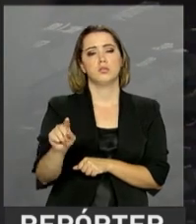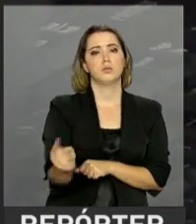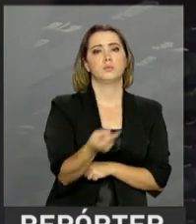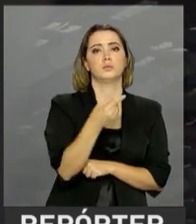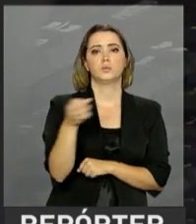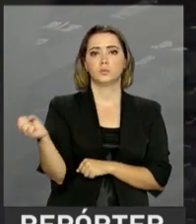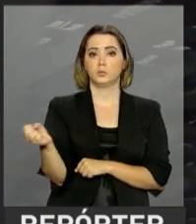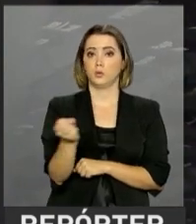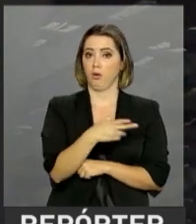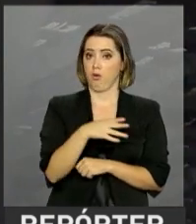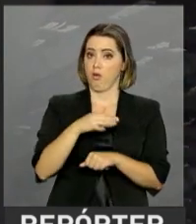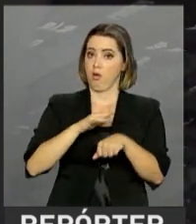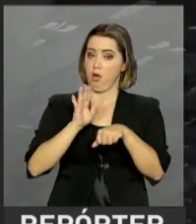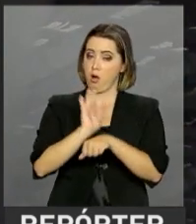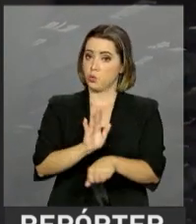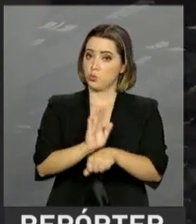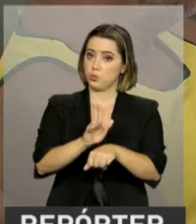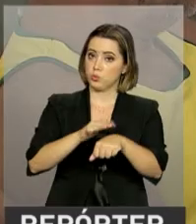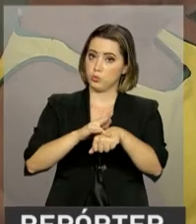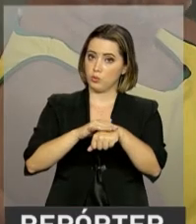37.323 benefícios de